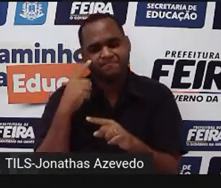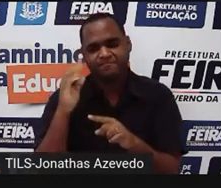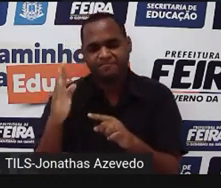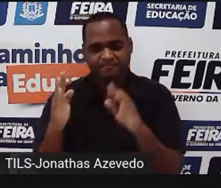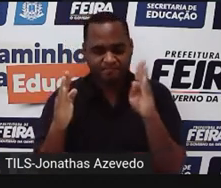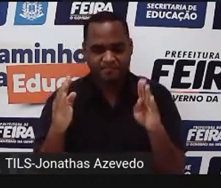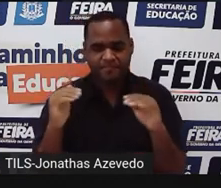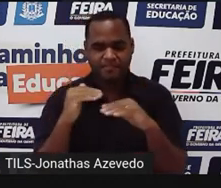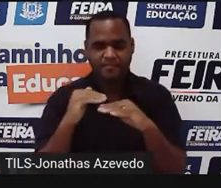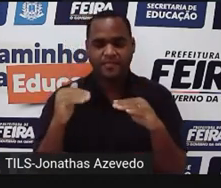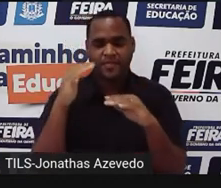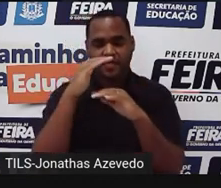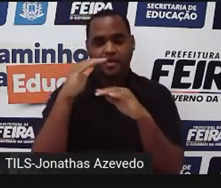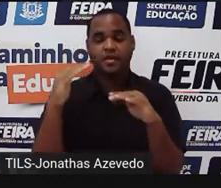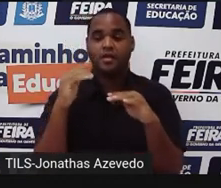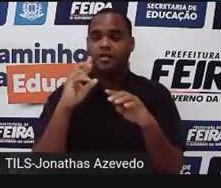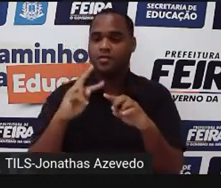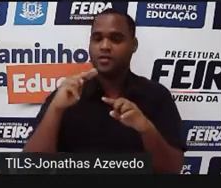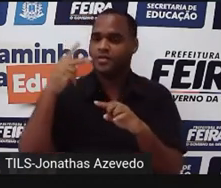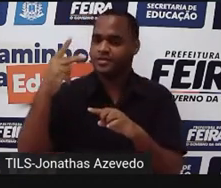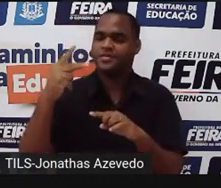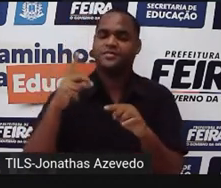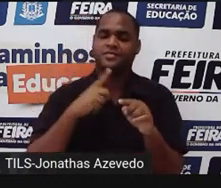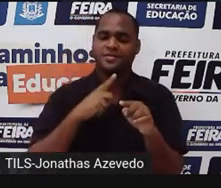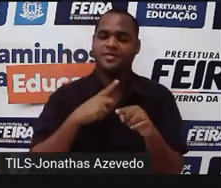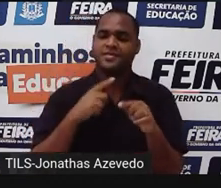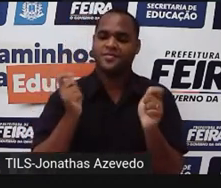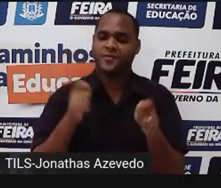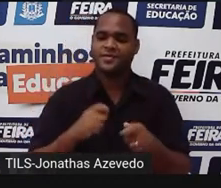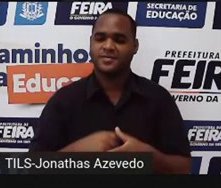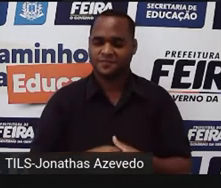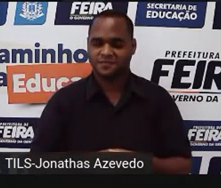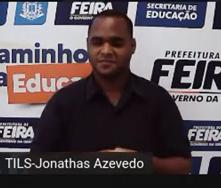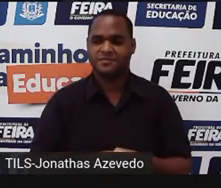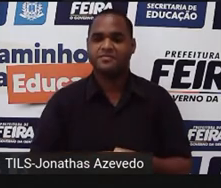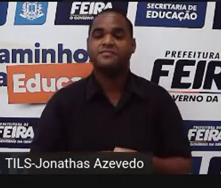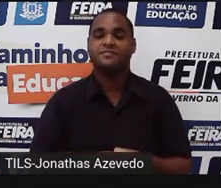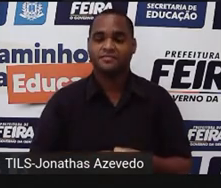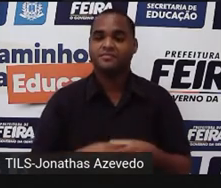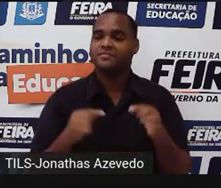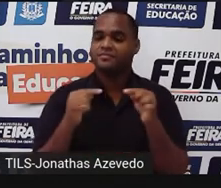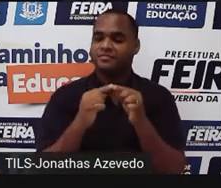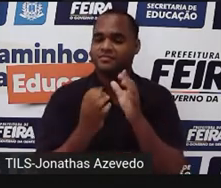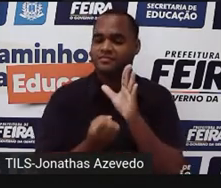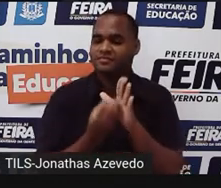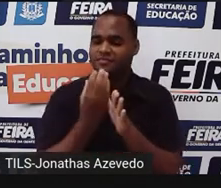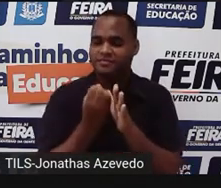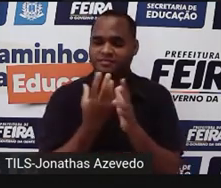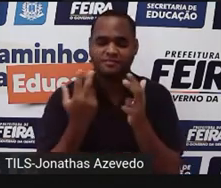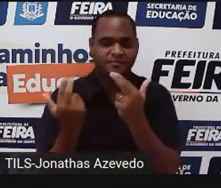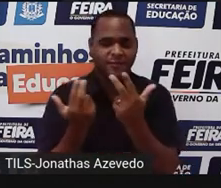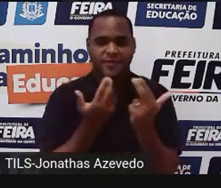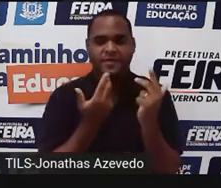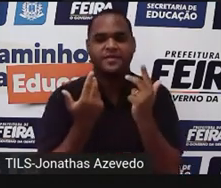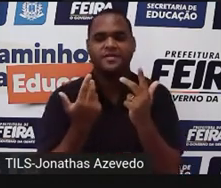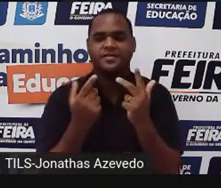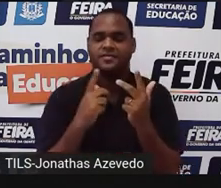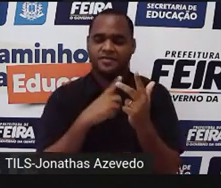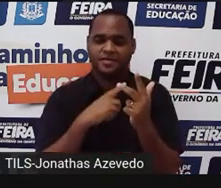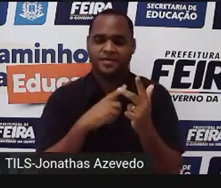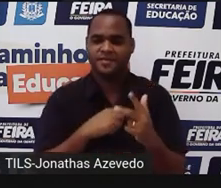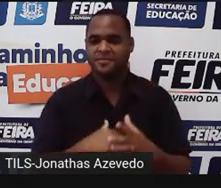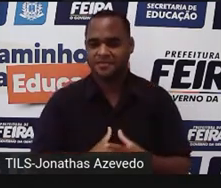esse cateto EH, e vou elevar a 2. E a mesma coisa eu vou fazer com o cateto que vai de D a E.